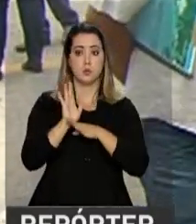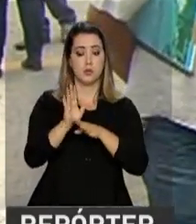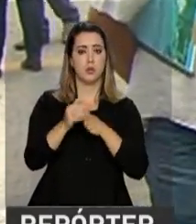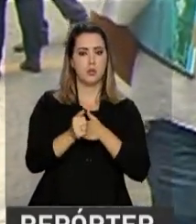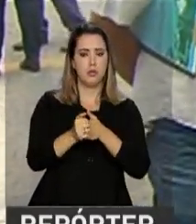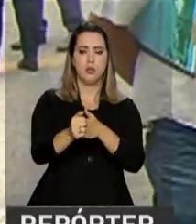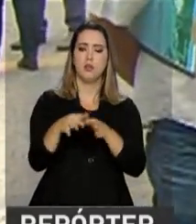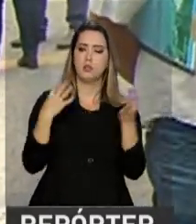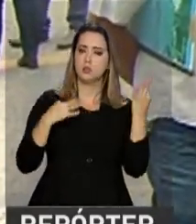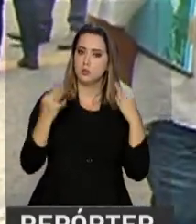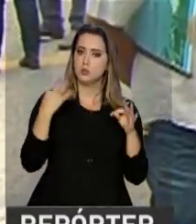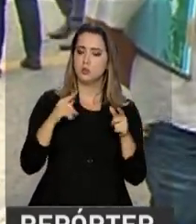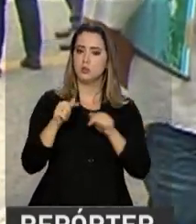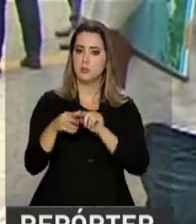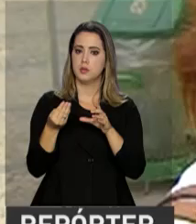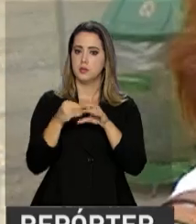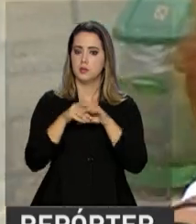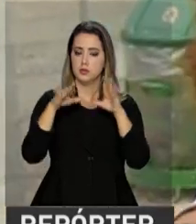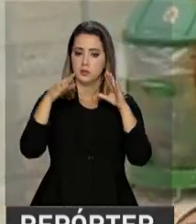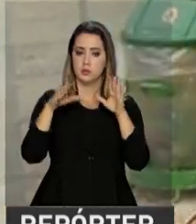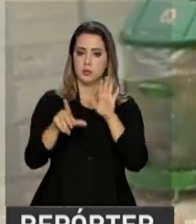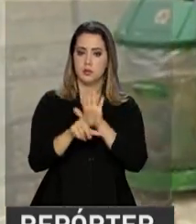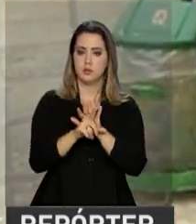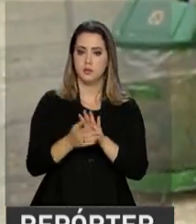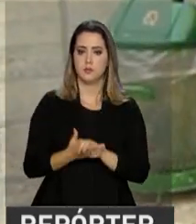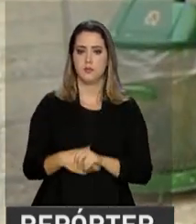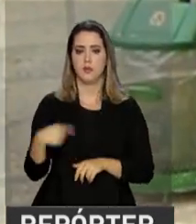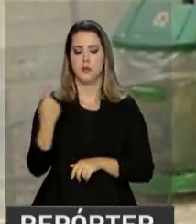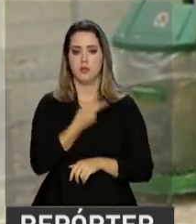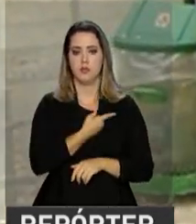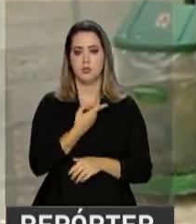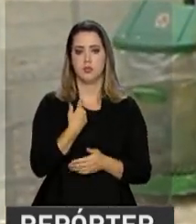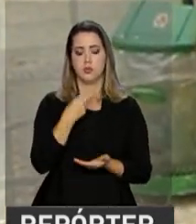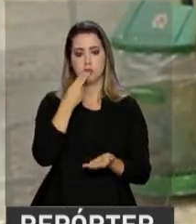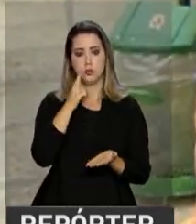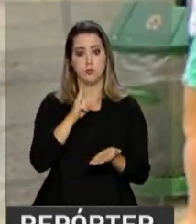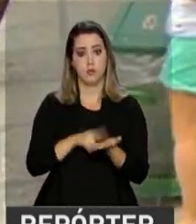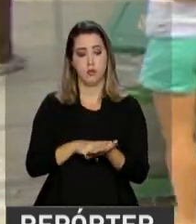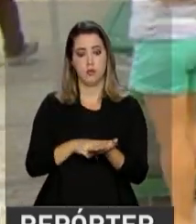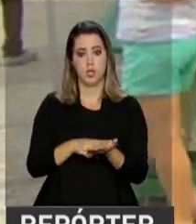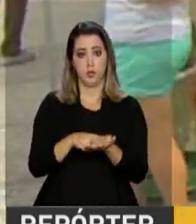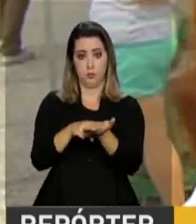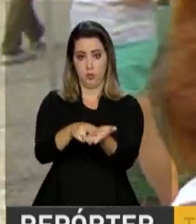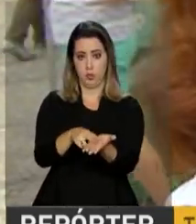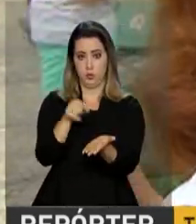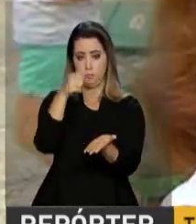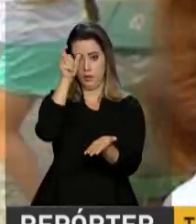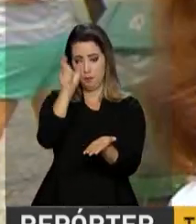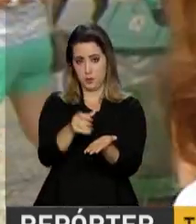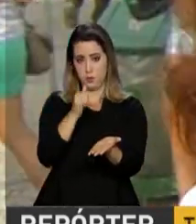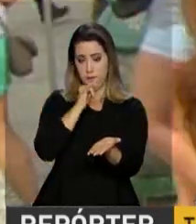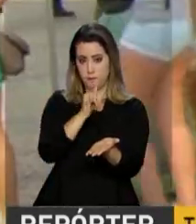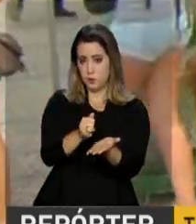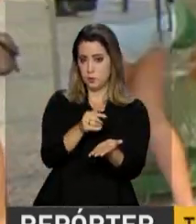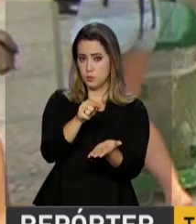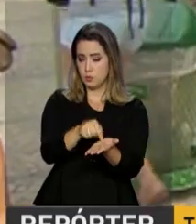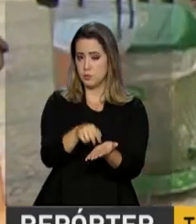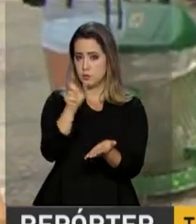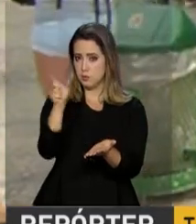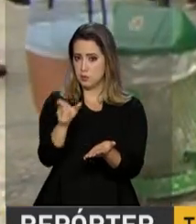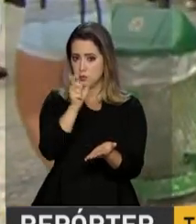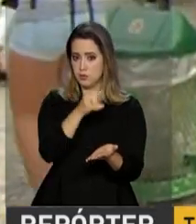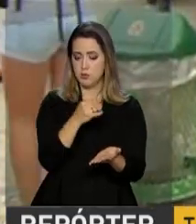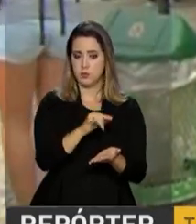turismo estão atuando dentro da lei. A gente vai notificar esses prestadores e se houver